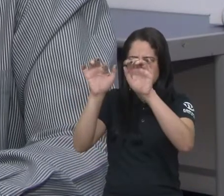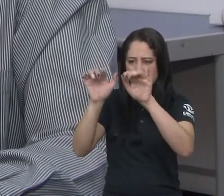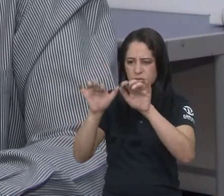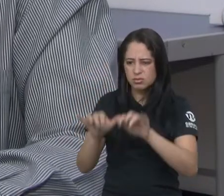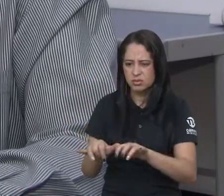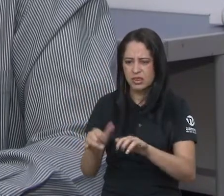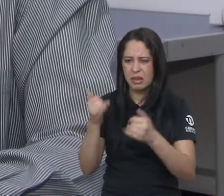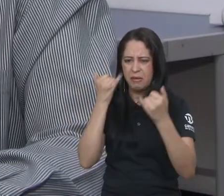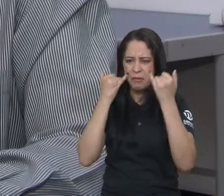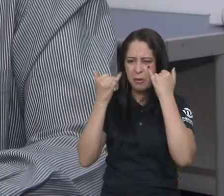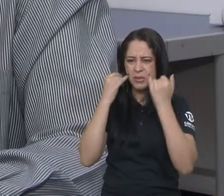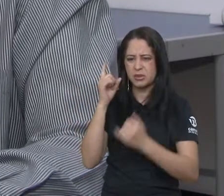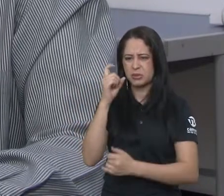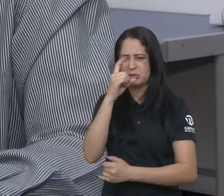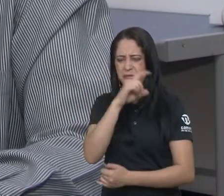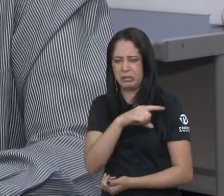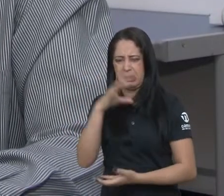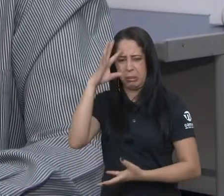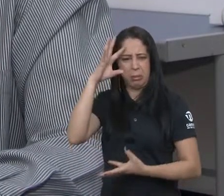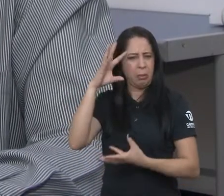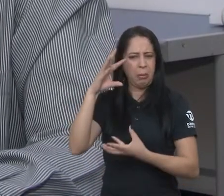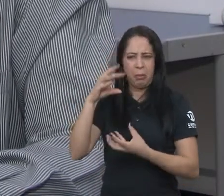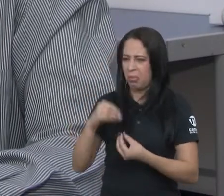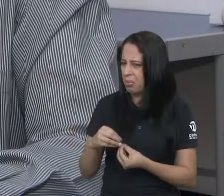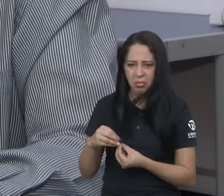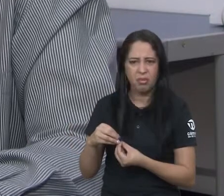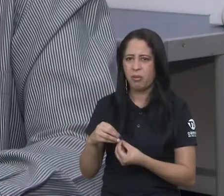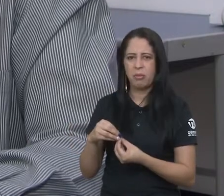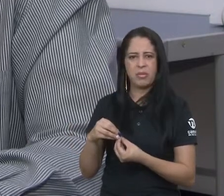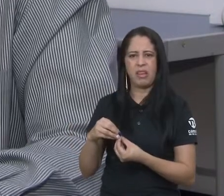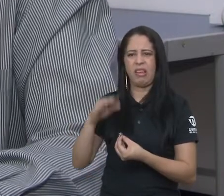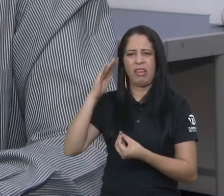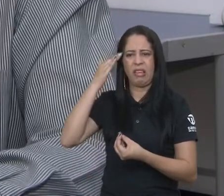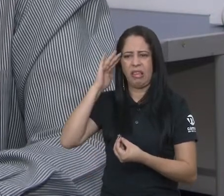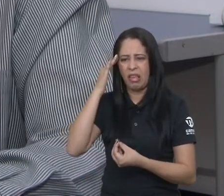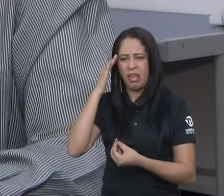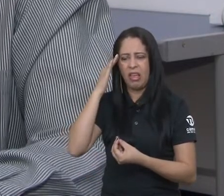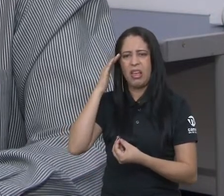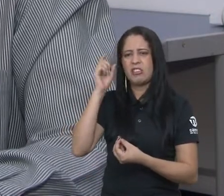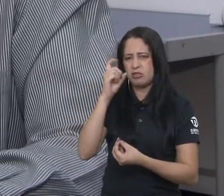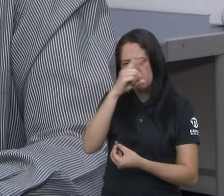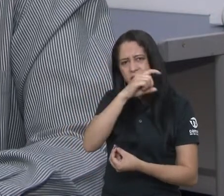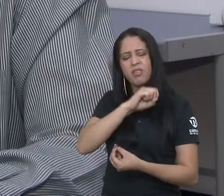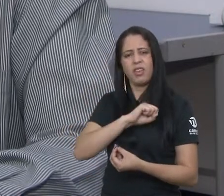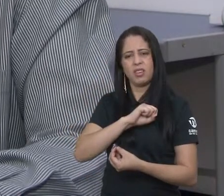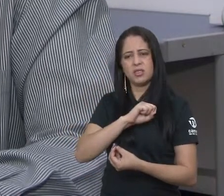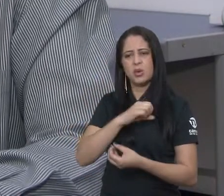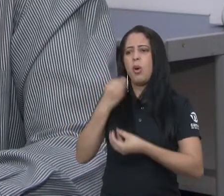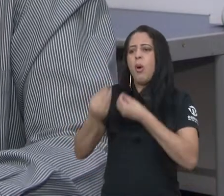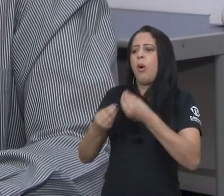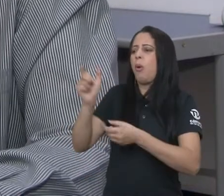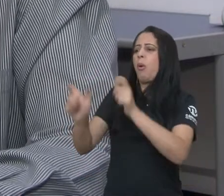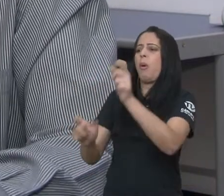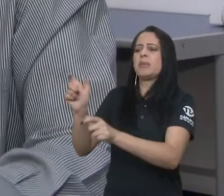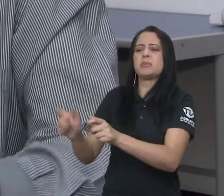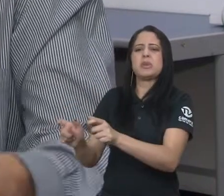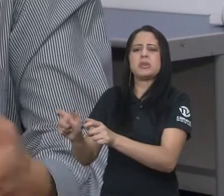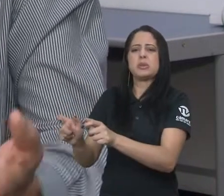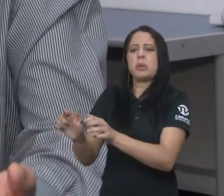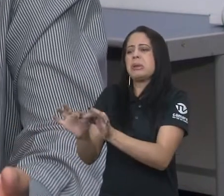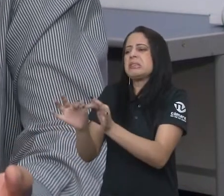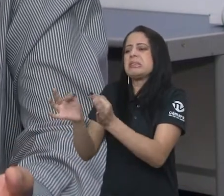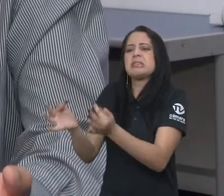as informações são difíceis de acesso para a população, o cidadão mais simples. Então, ele não